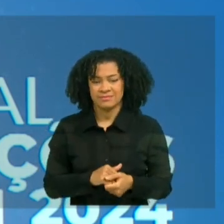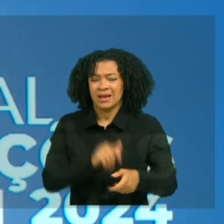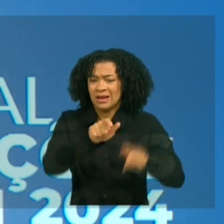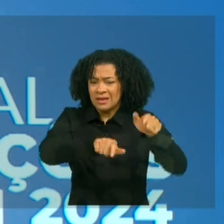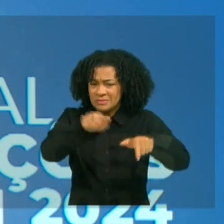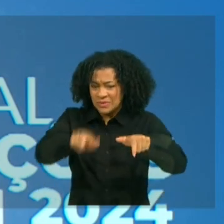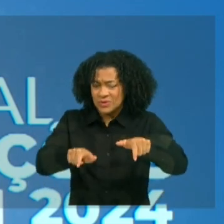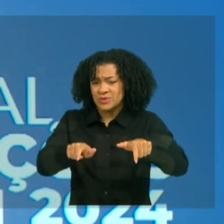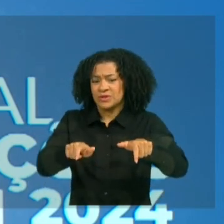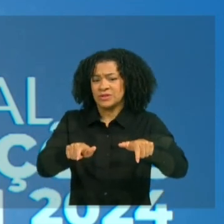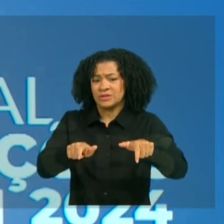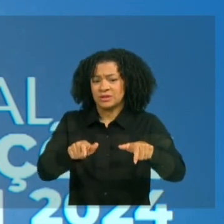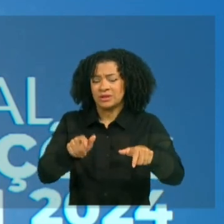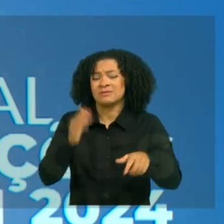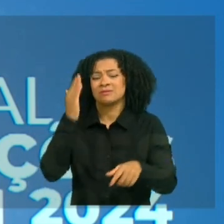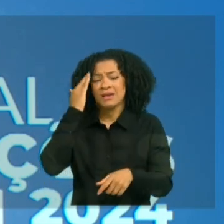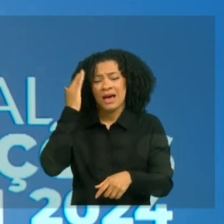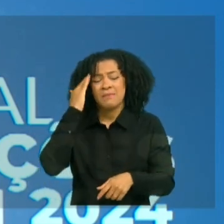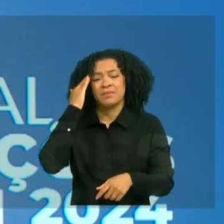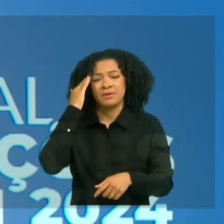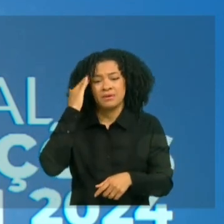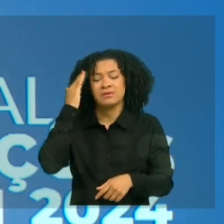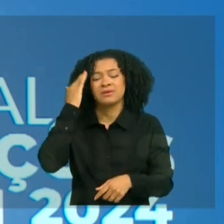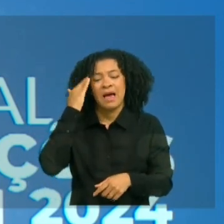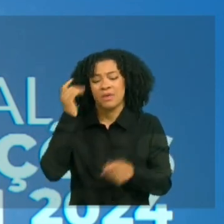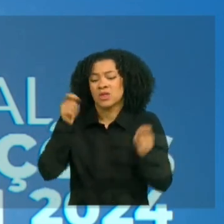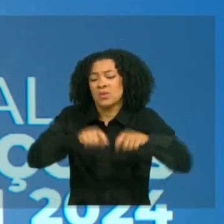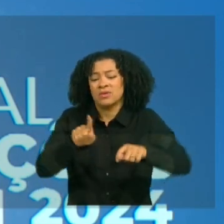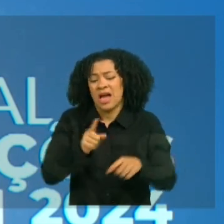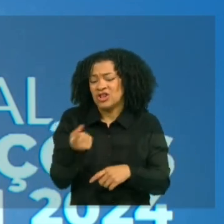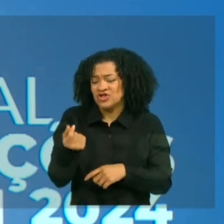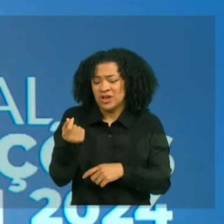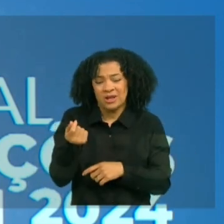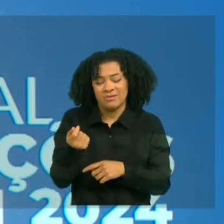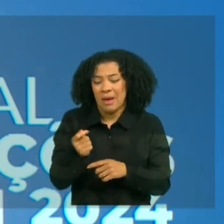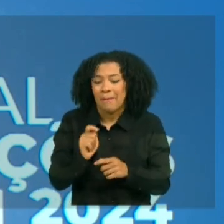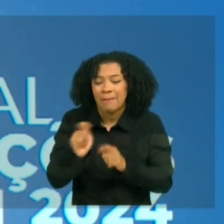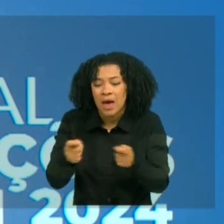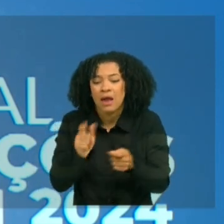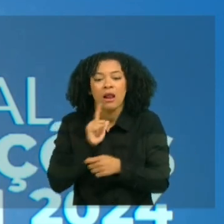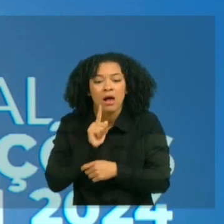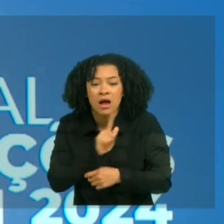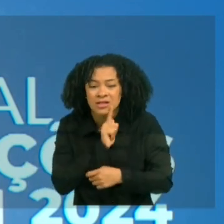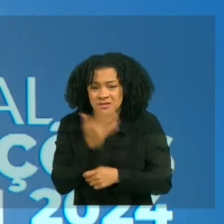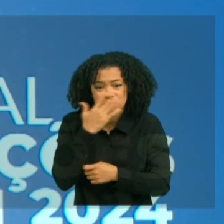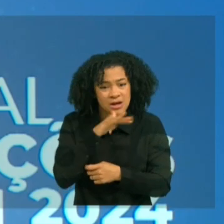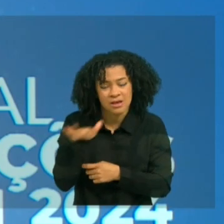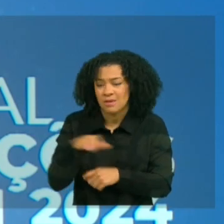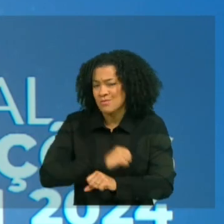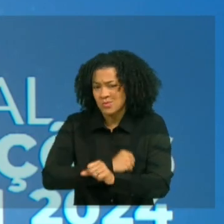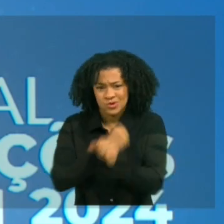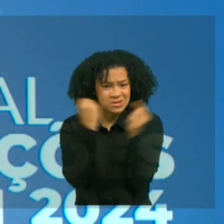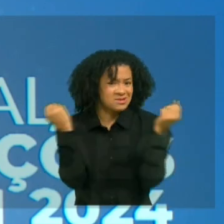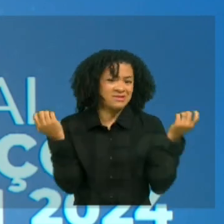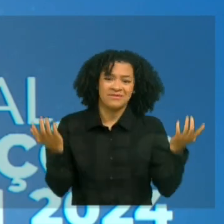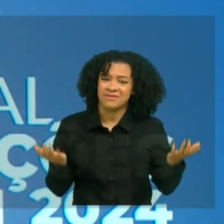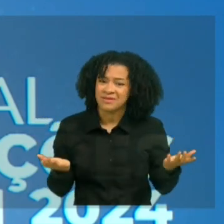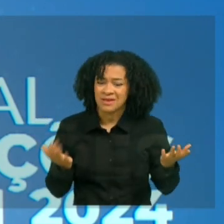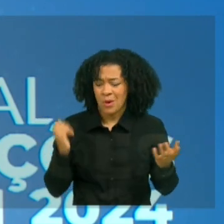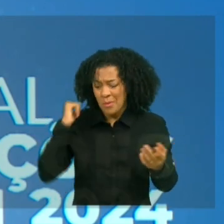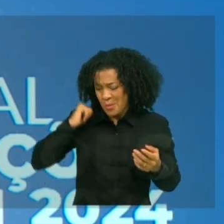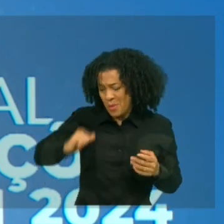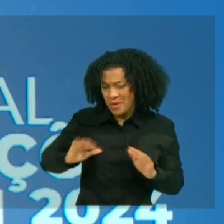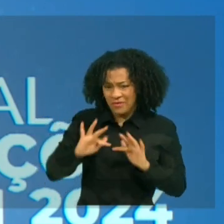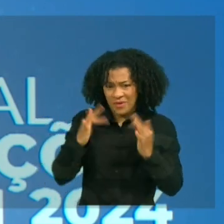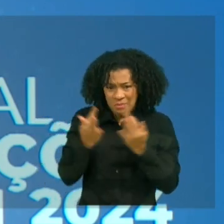pessoas que enviam esse total sabe que não dá nem pra merenda das crianças é impossível viver com o bolsa